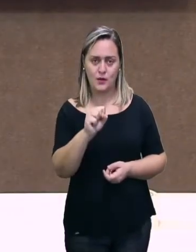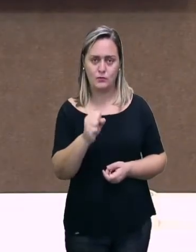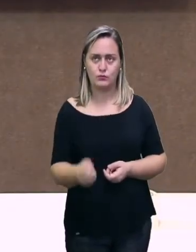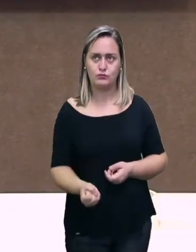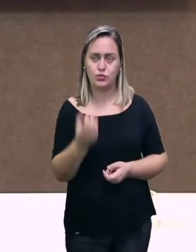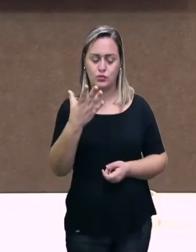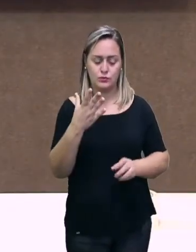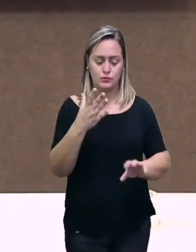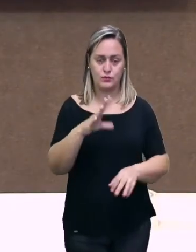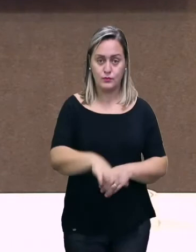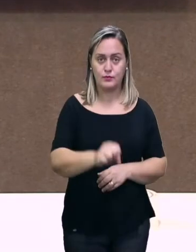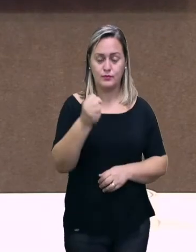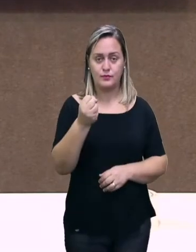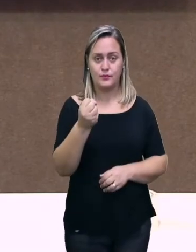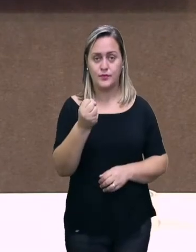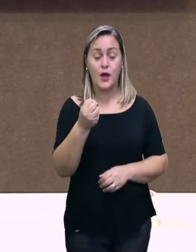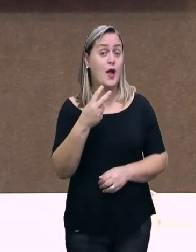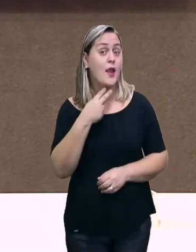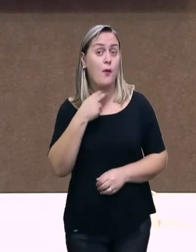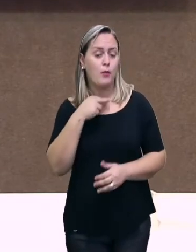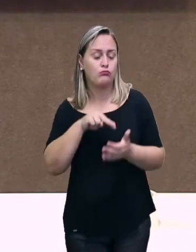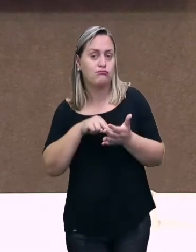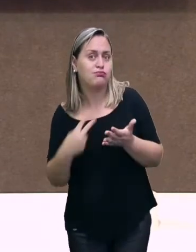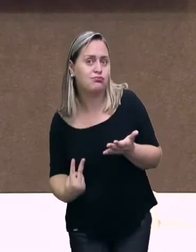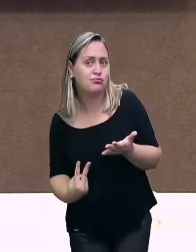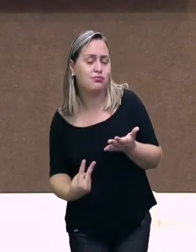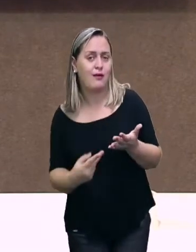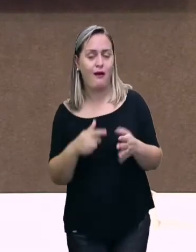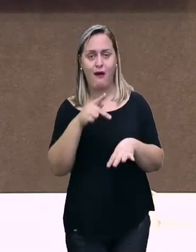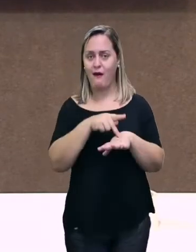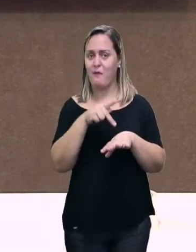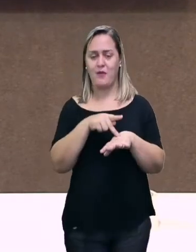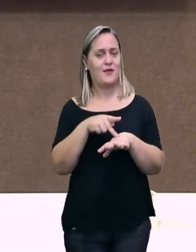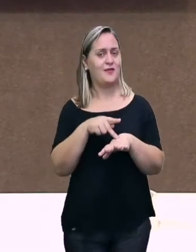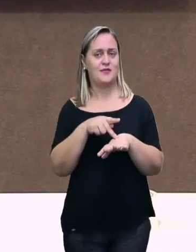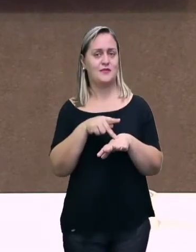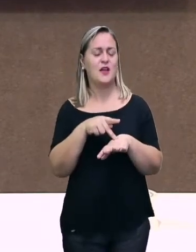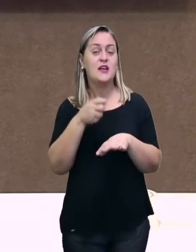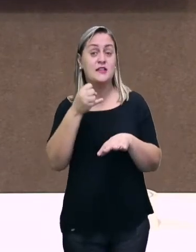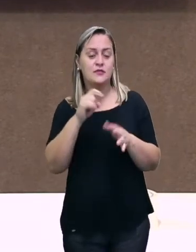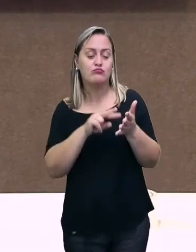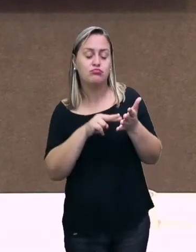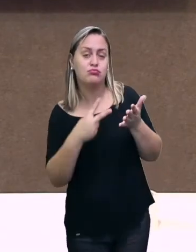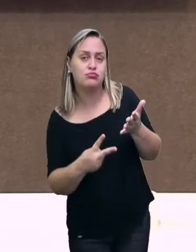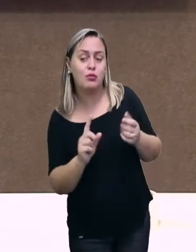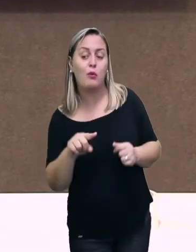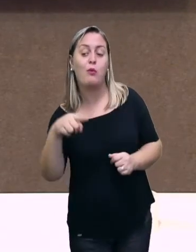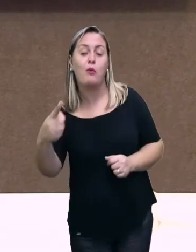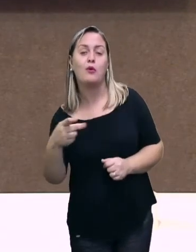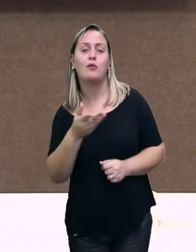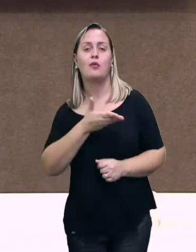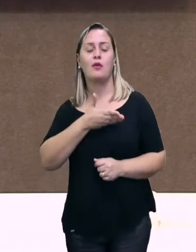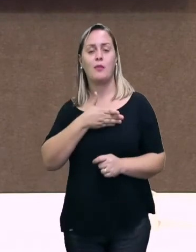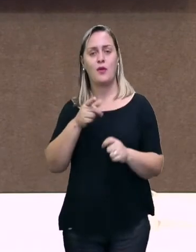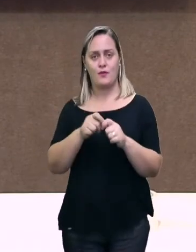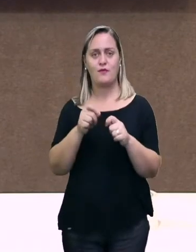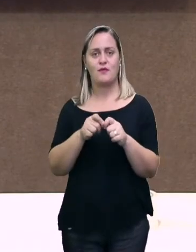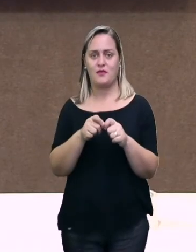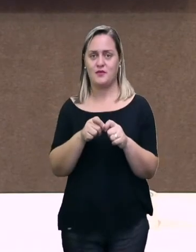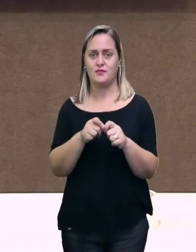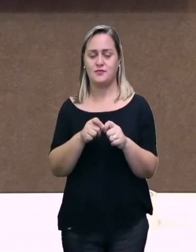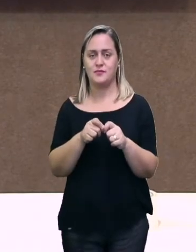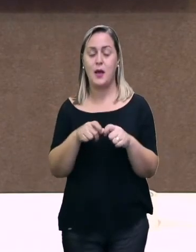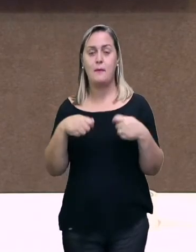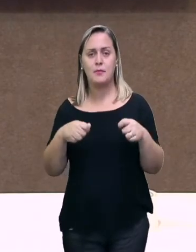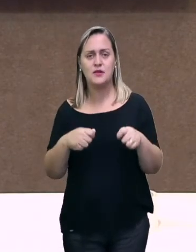fase. Consegui. Quando você errar, você passa a vez para o seu colega. Quem conseguir finalizar tudo primeiro, vence. Porque a